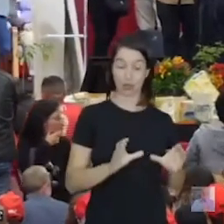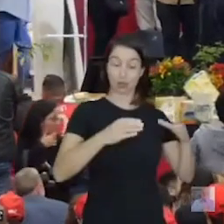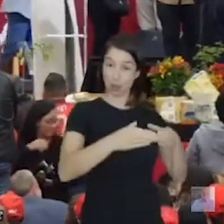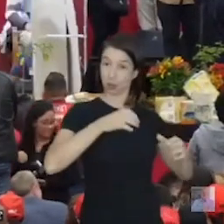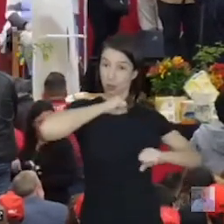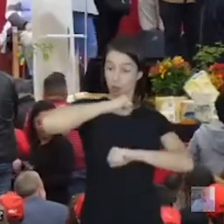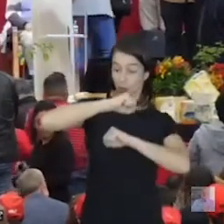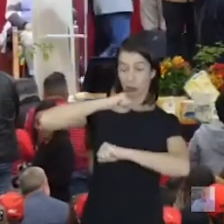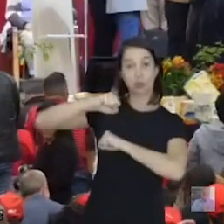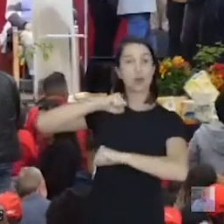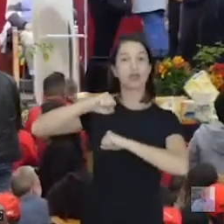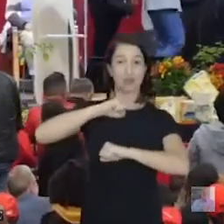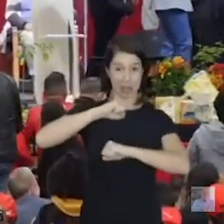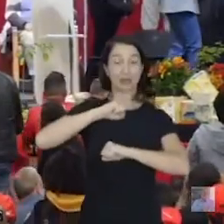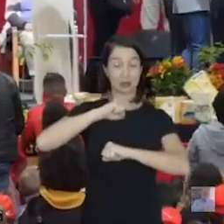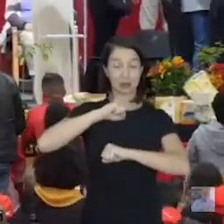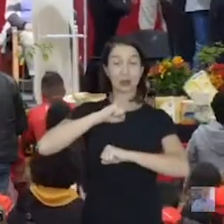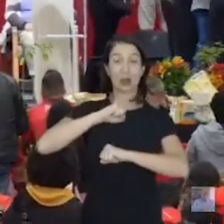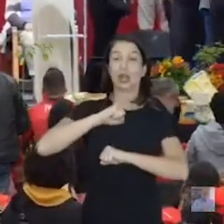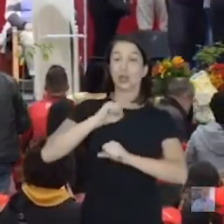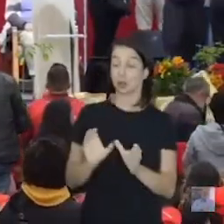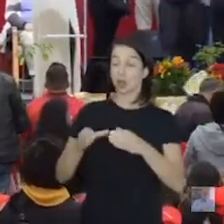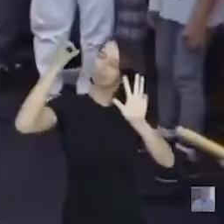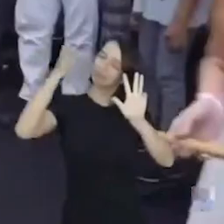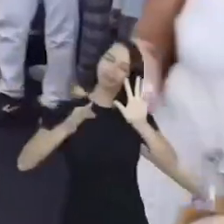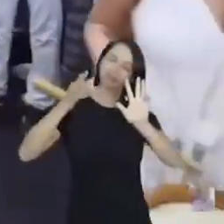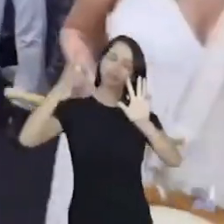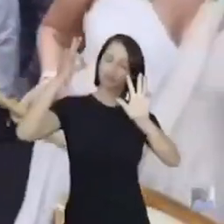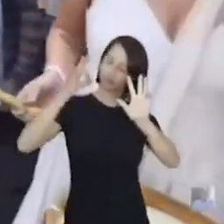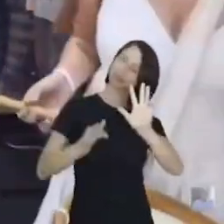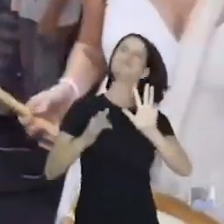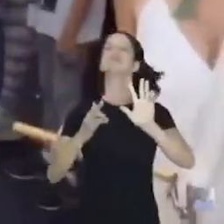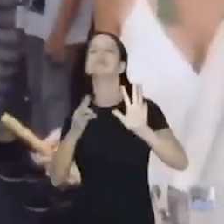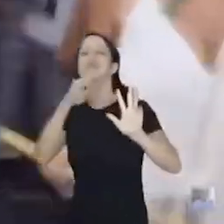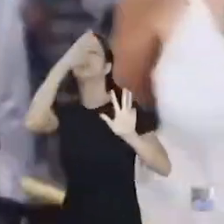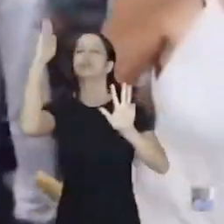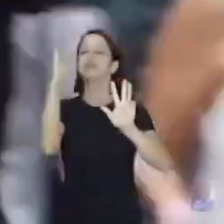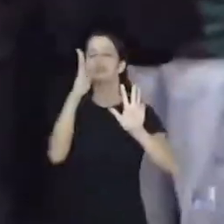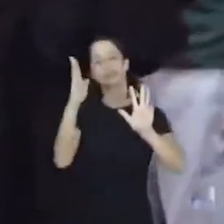agora a sua apresentação. Muitíssimo obrigada. O Brasil merece.